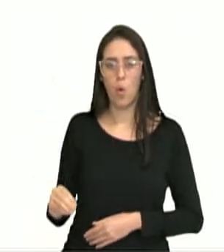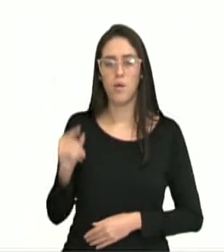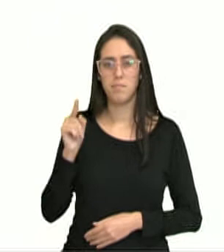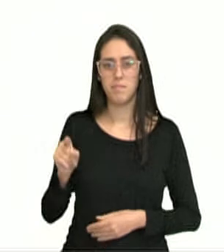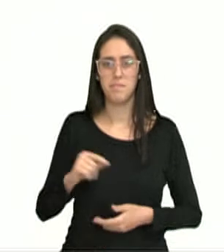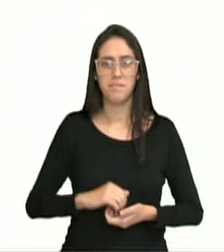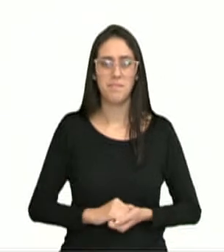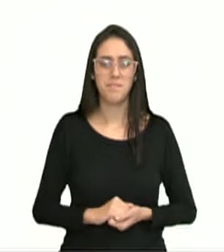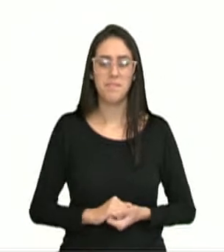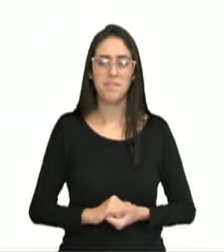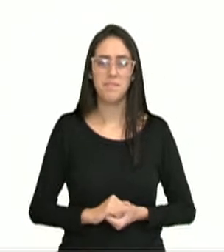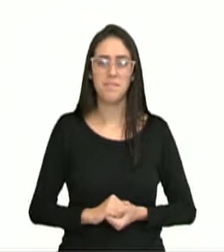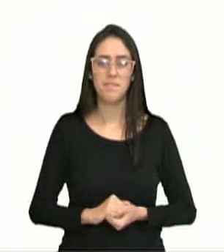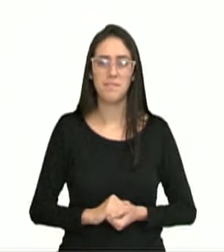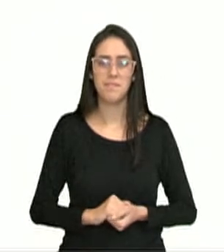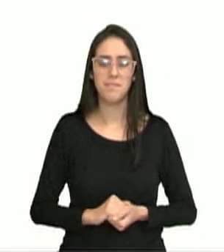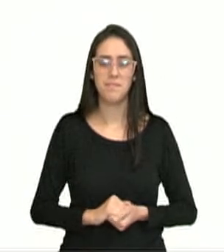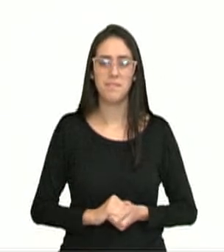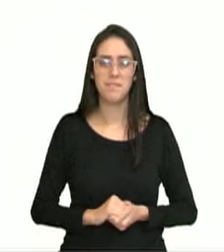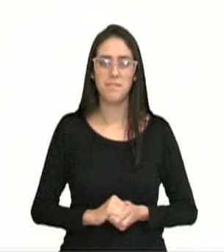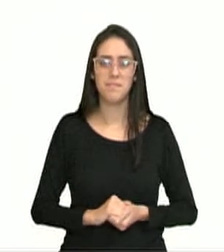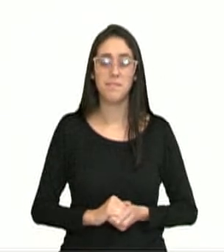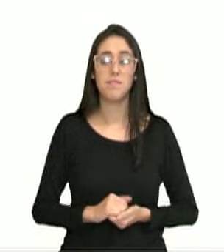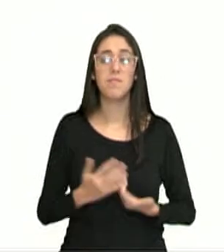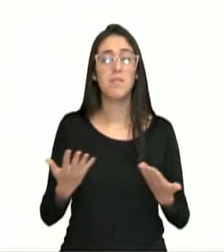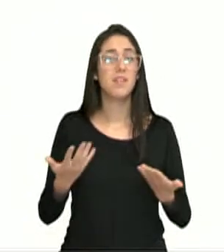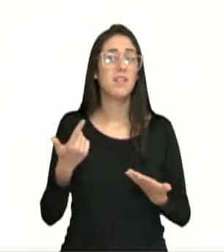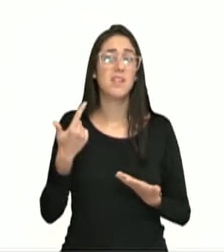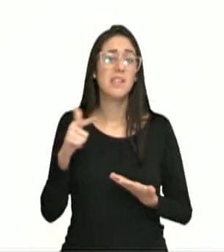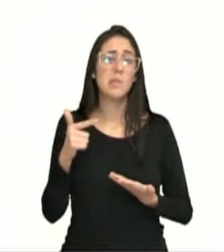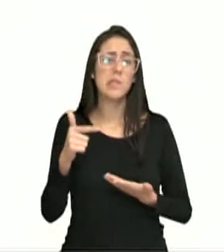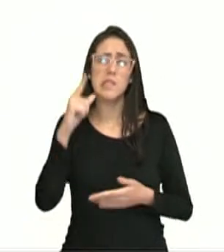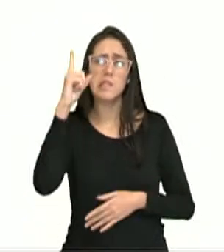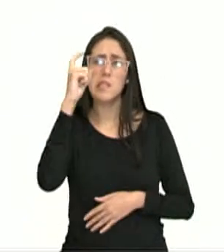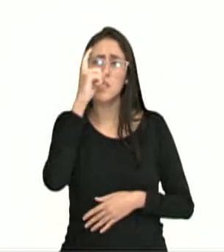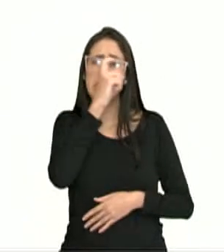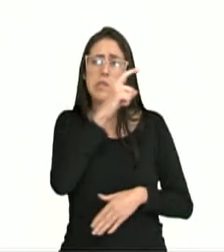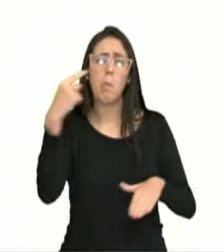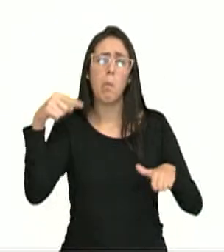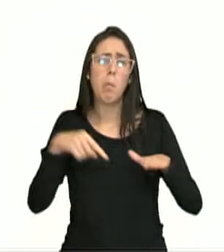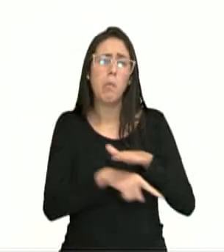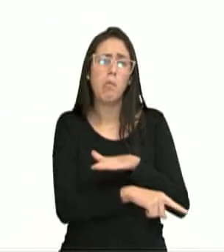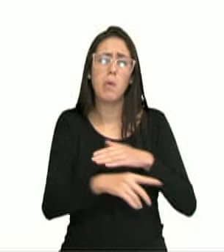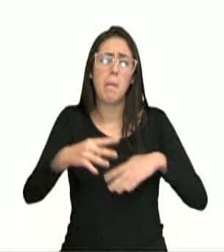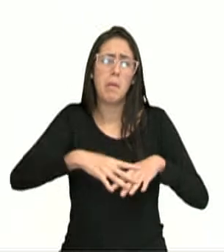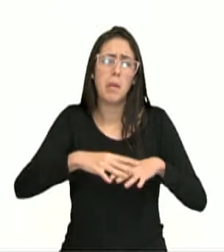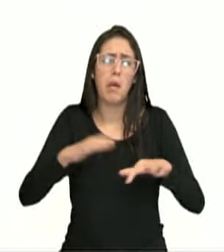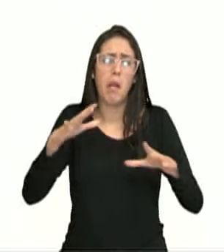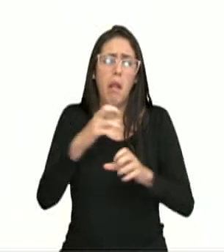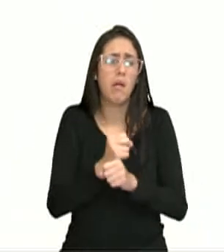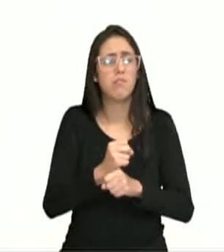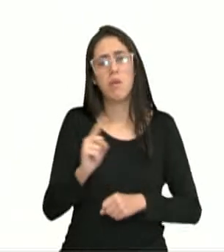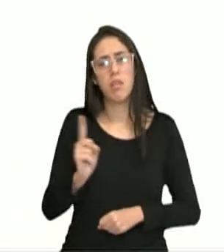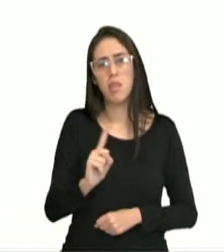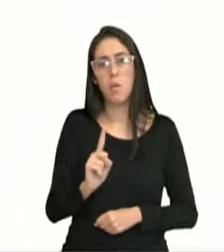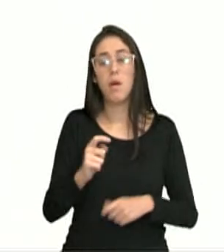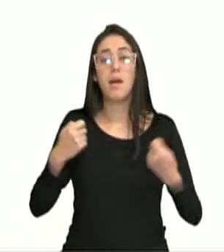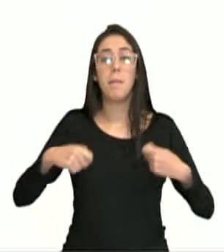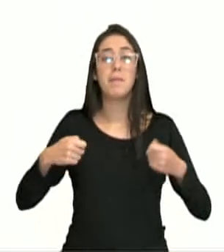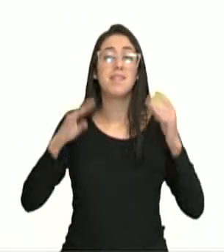dentro da minha matriz. Ele não tem muita dificuldade matemática, ele precisa bastante